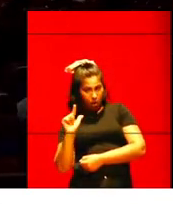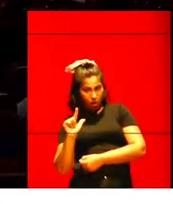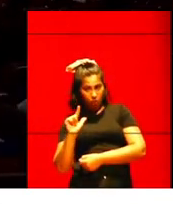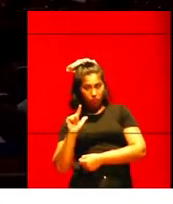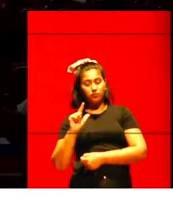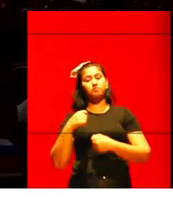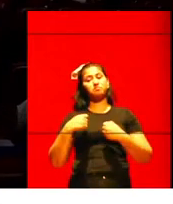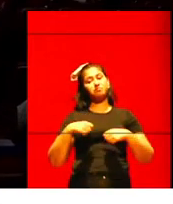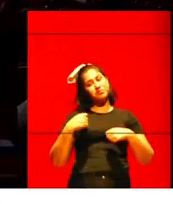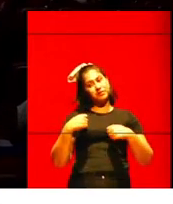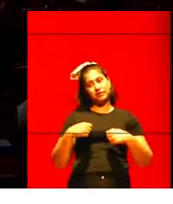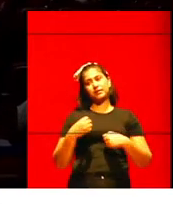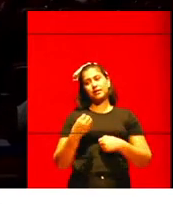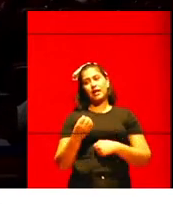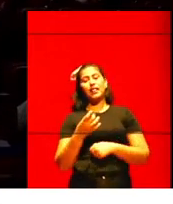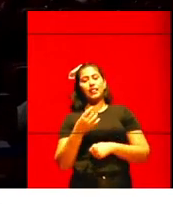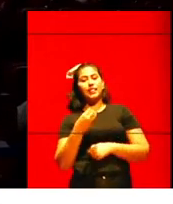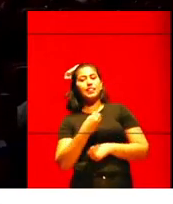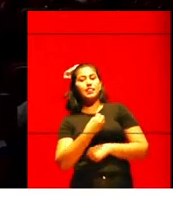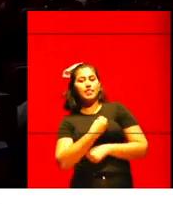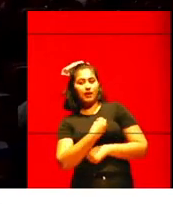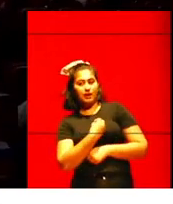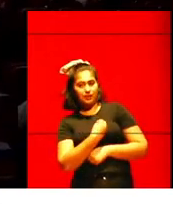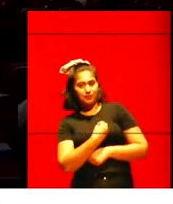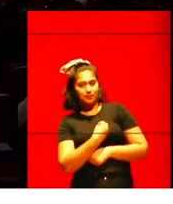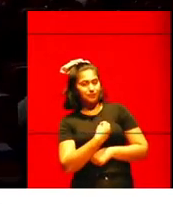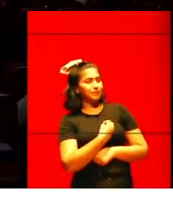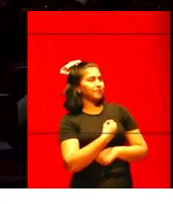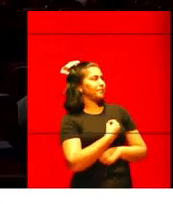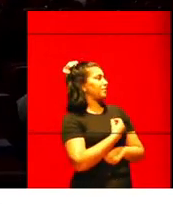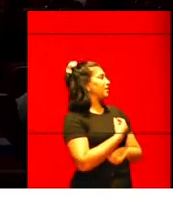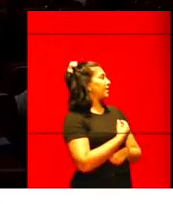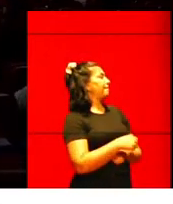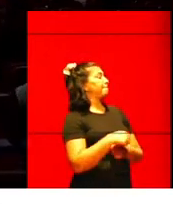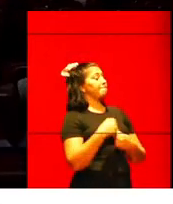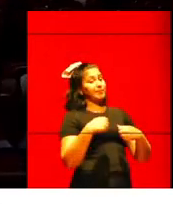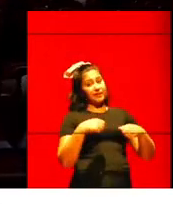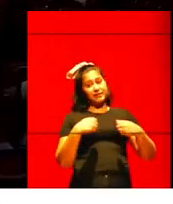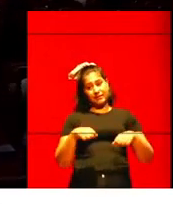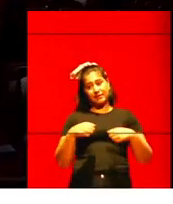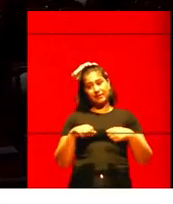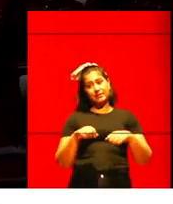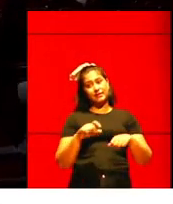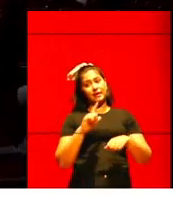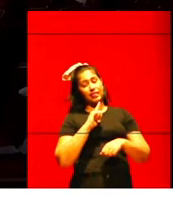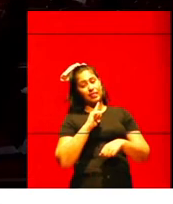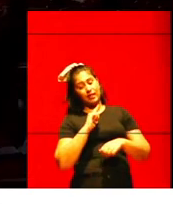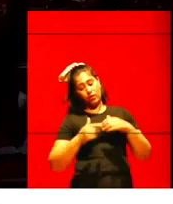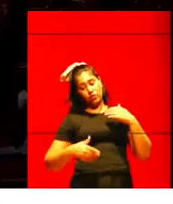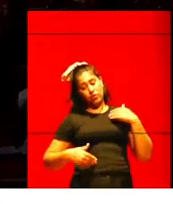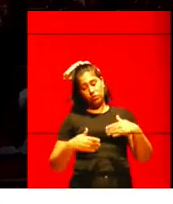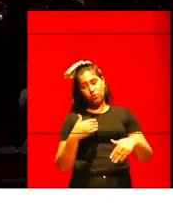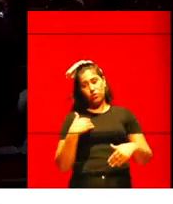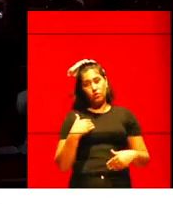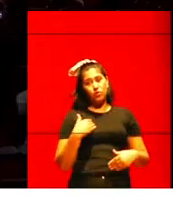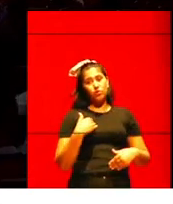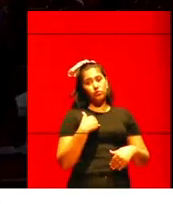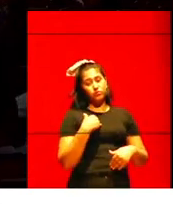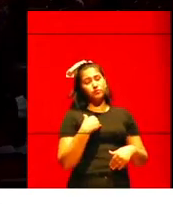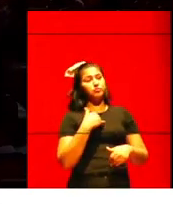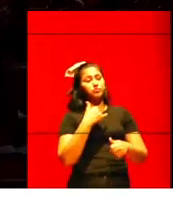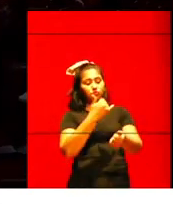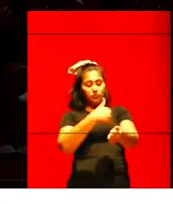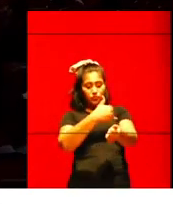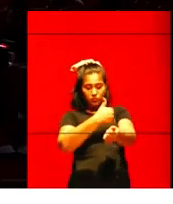células, ela precisa de algumas regiões um pouco mais rígidas, e essa rigidez, ela é conferida pelo